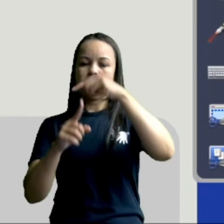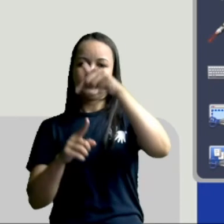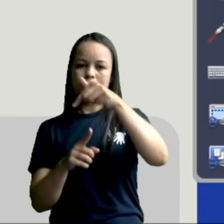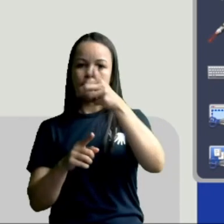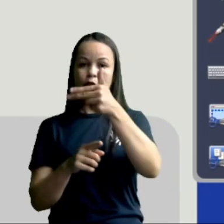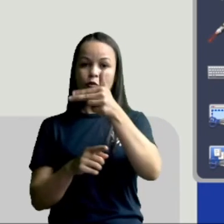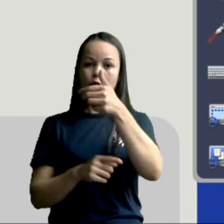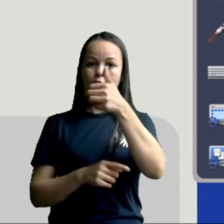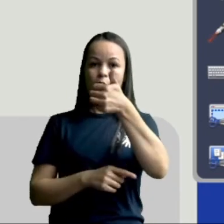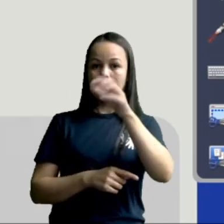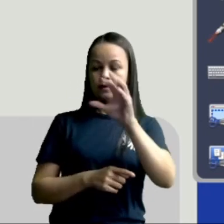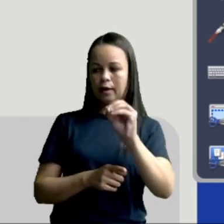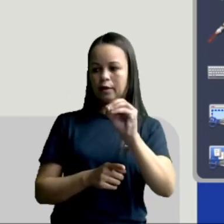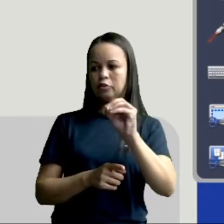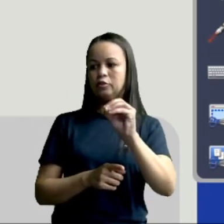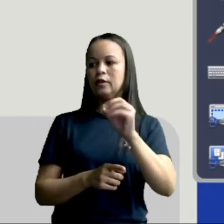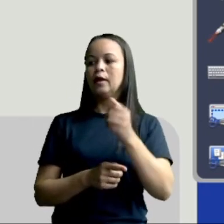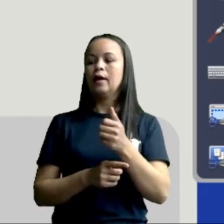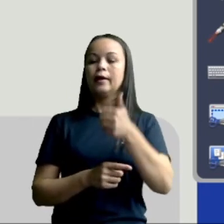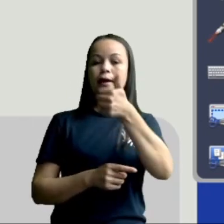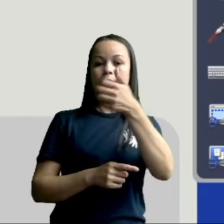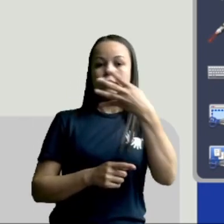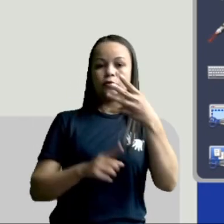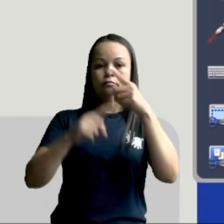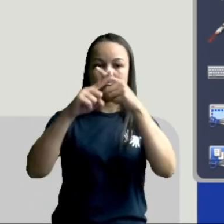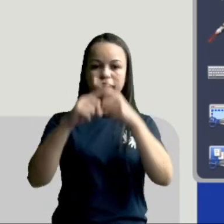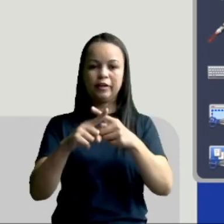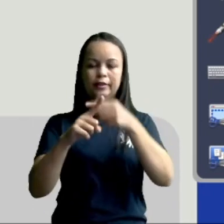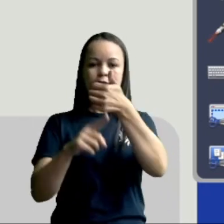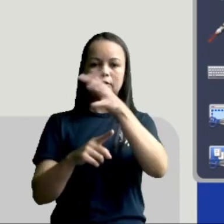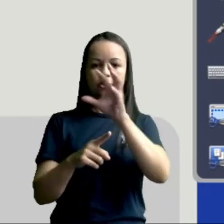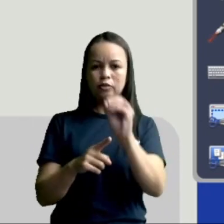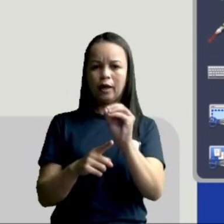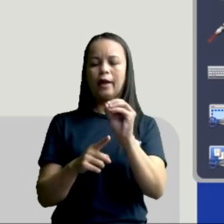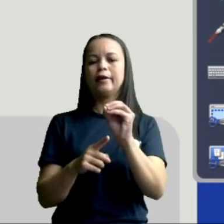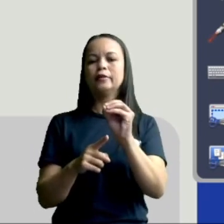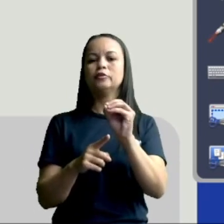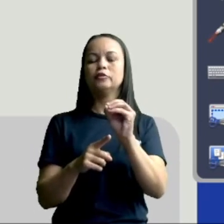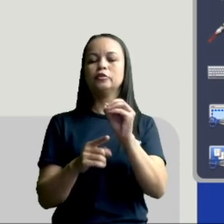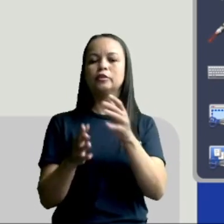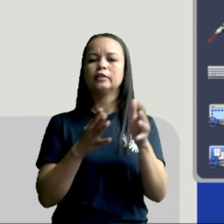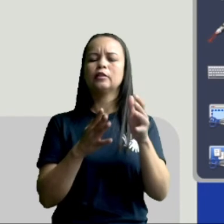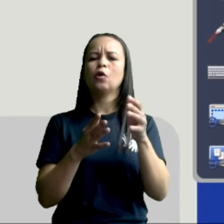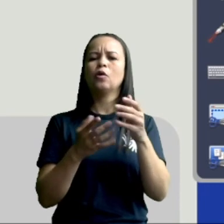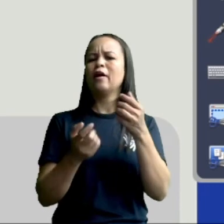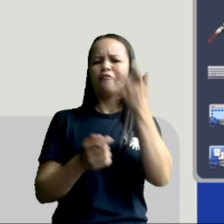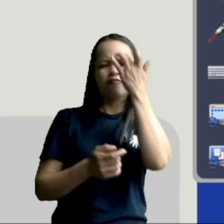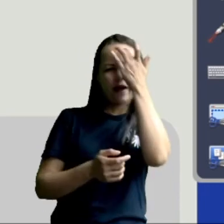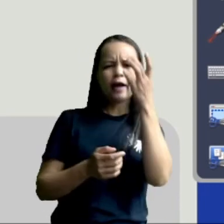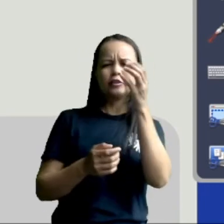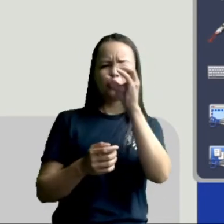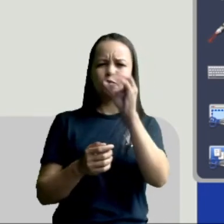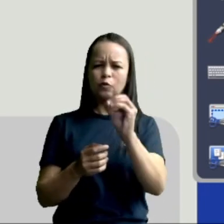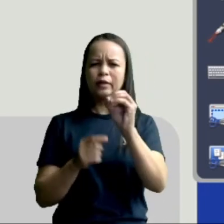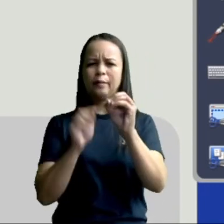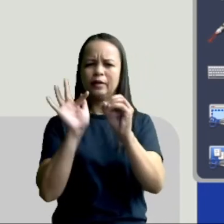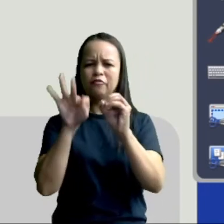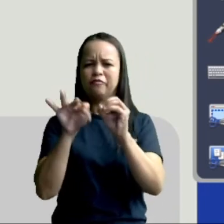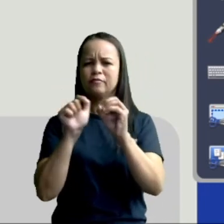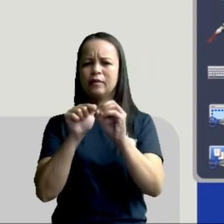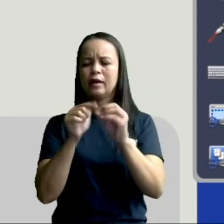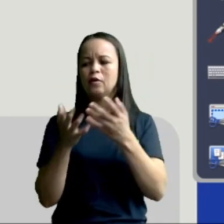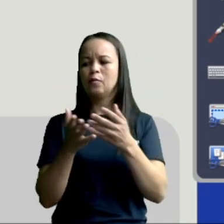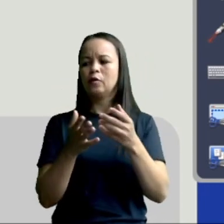10. 14 vezes 10. Multiplicar um número por outro que termina em 0 é fácil, é rápido.